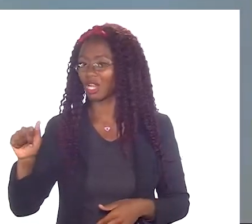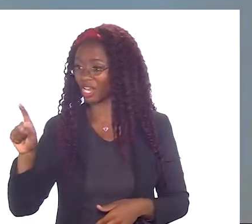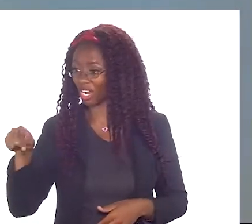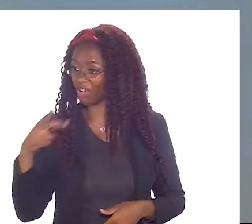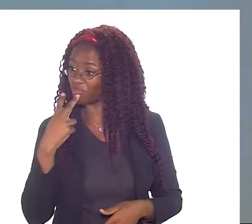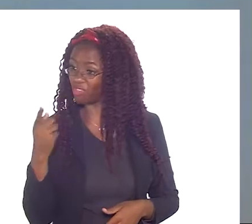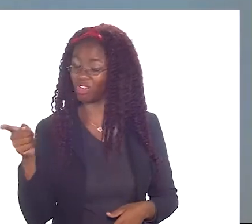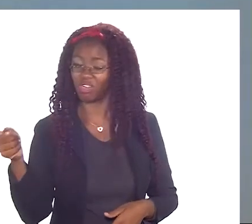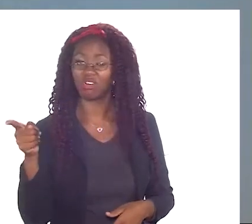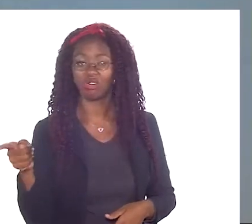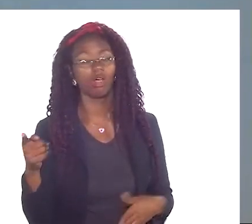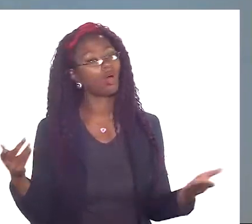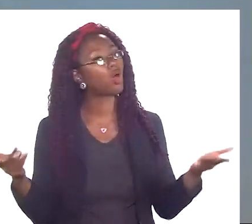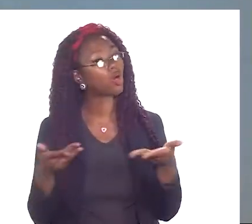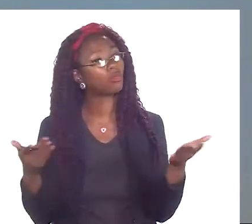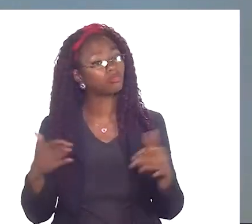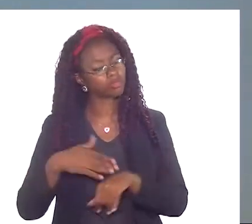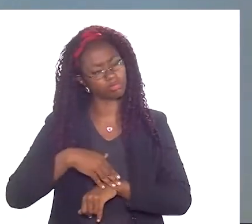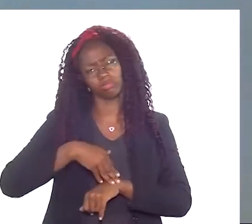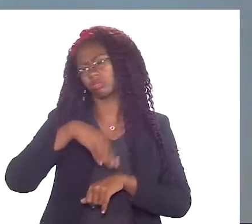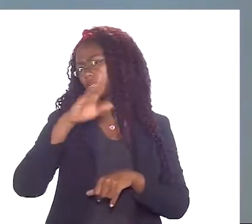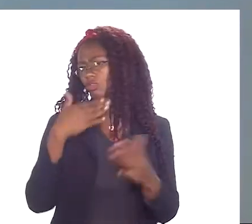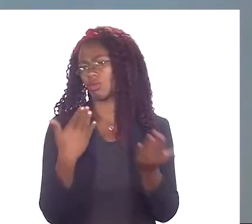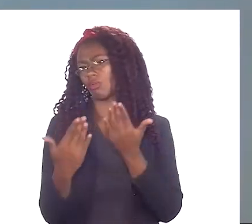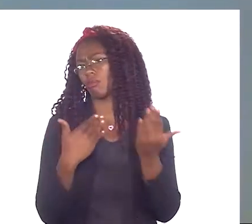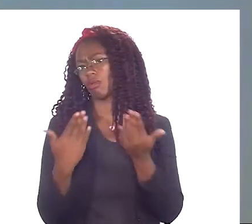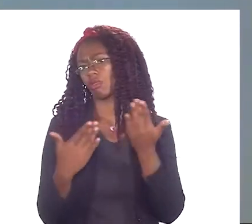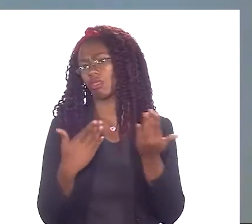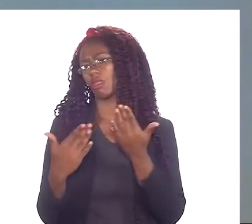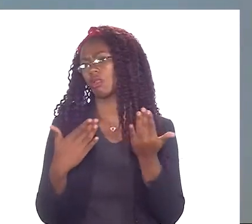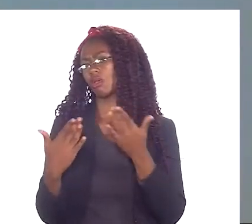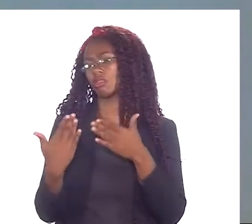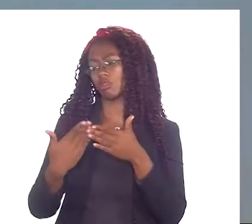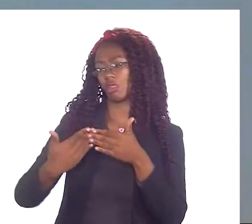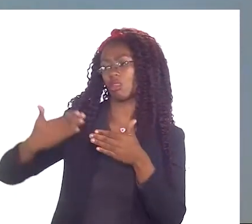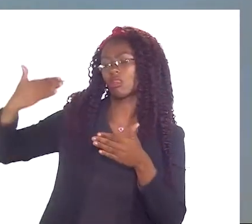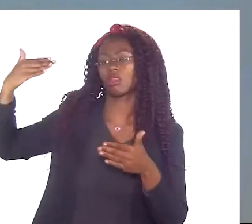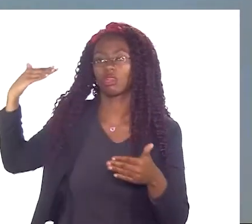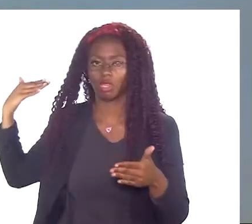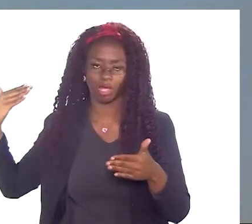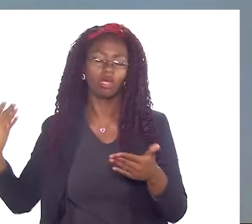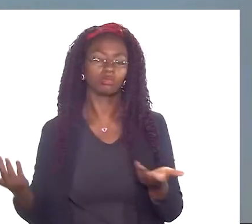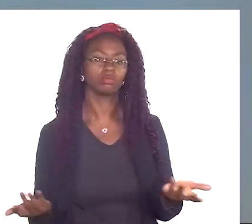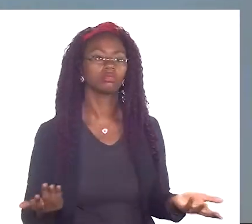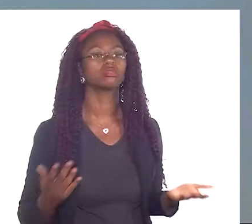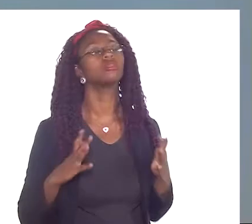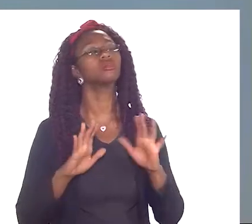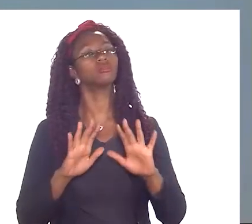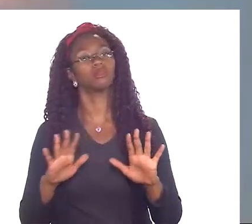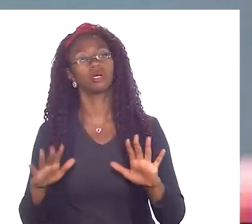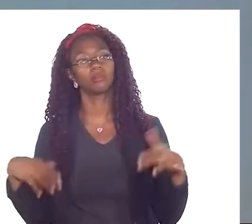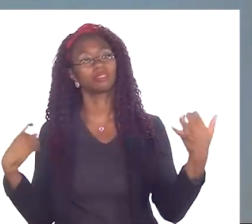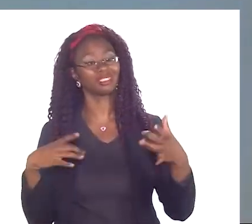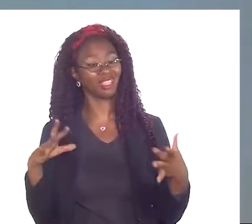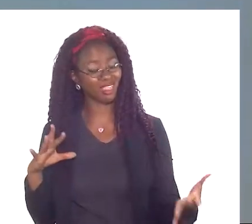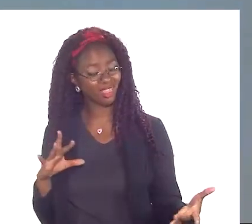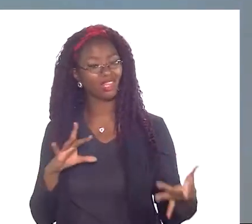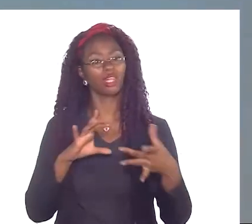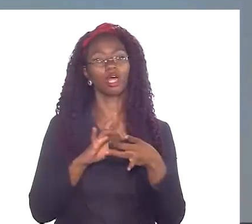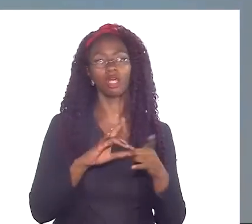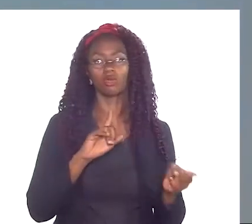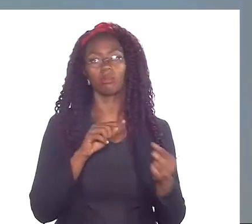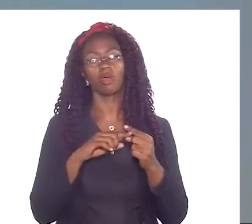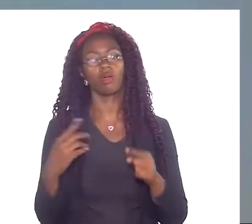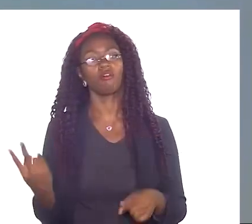né? Hoje está muito maior do que realmente e somente a competência técnica. Então, desde que seja